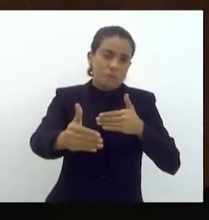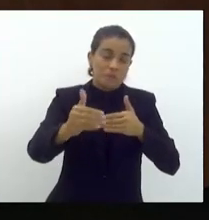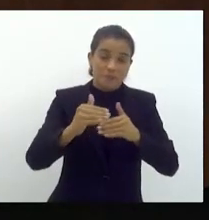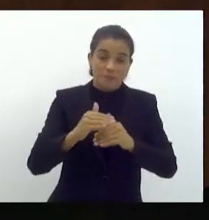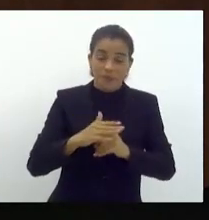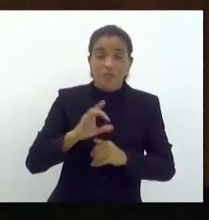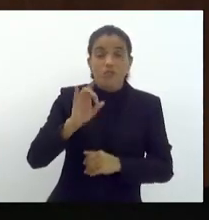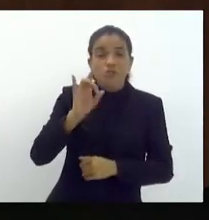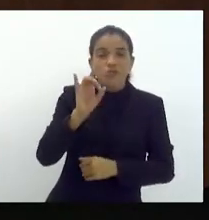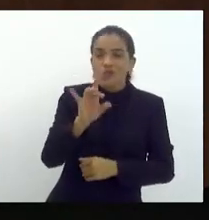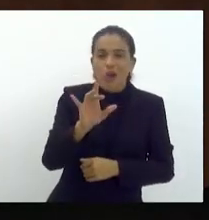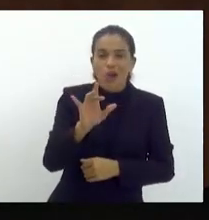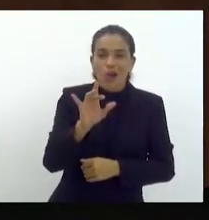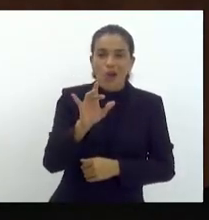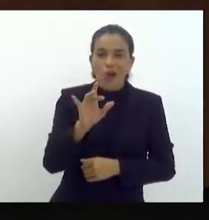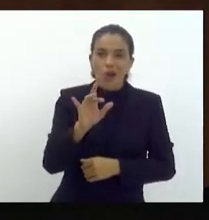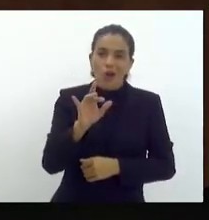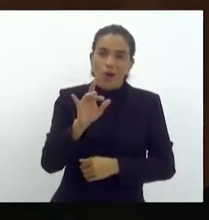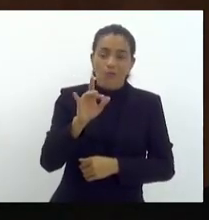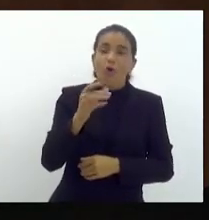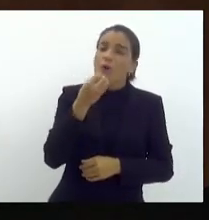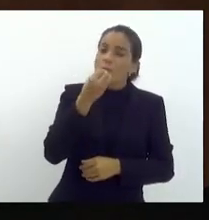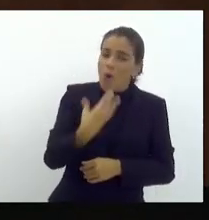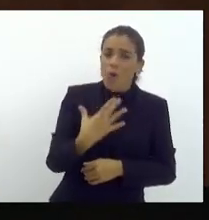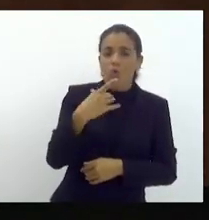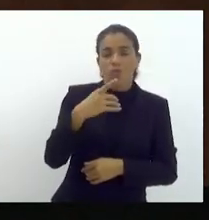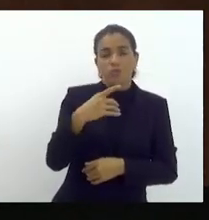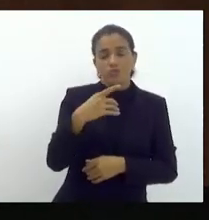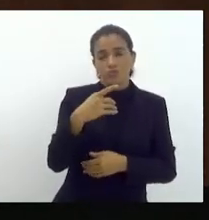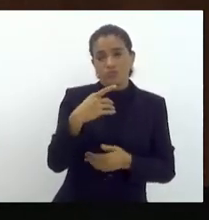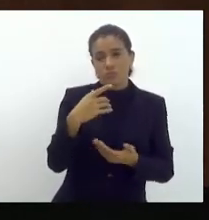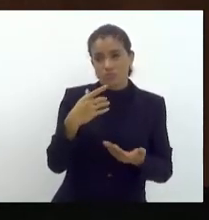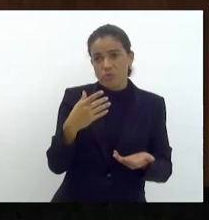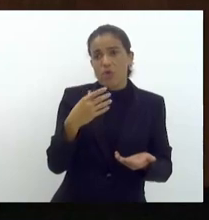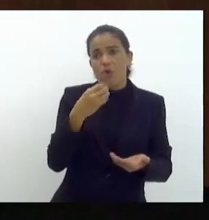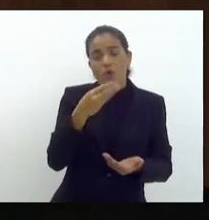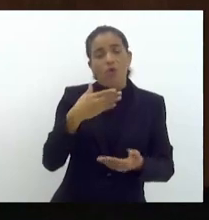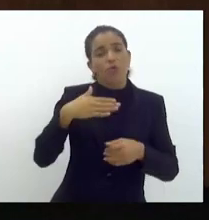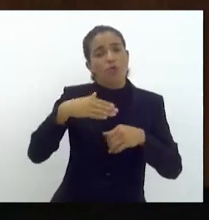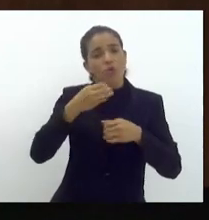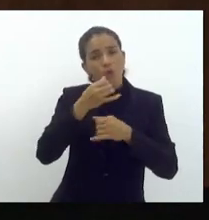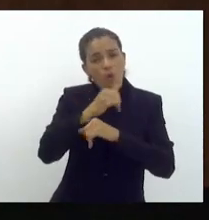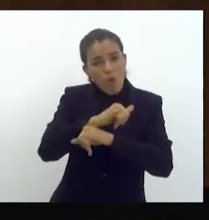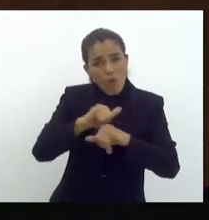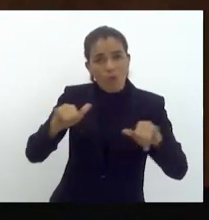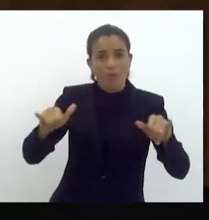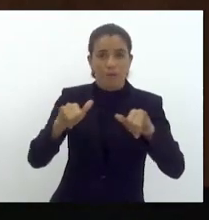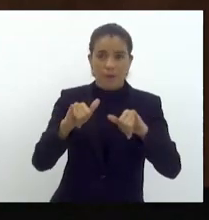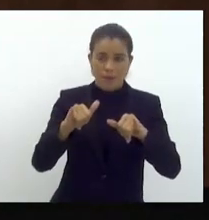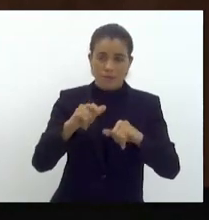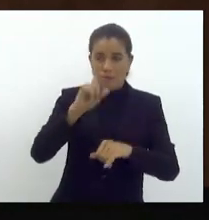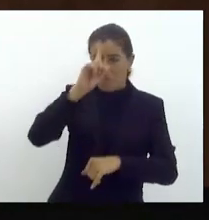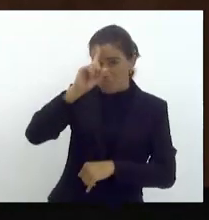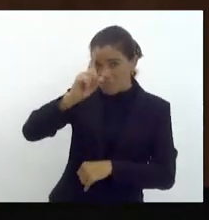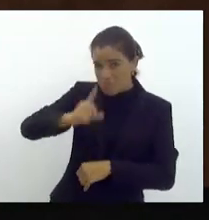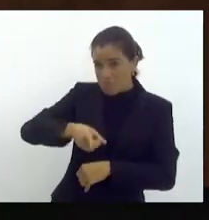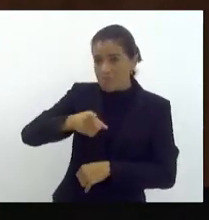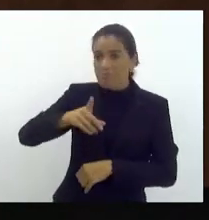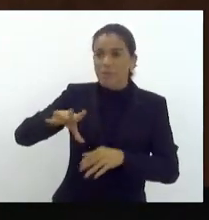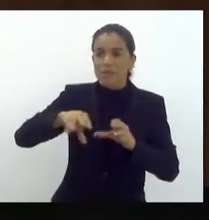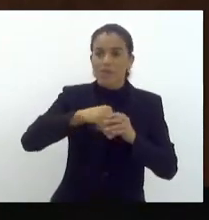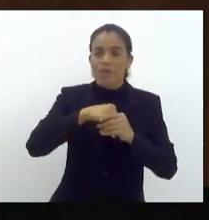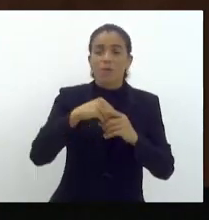só Presidente Bacelar prestar e foi bom vossa excelência comentar e já determinar a inclusão